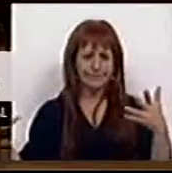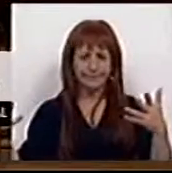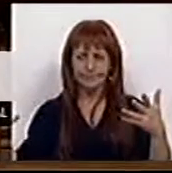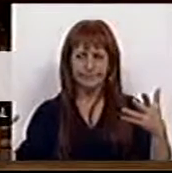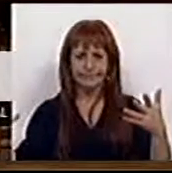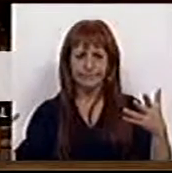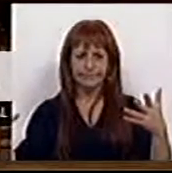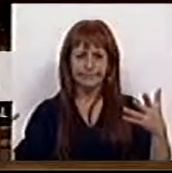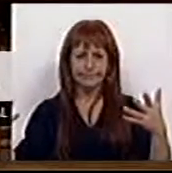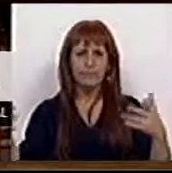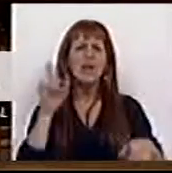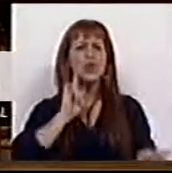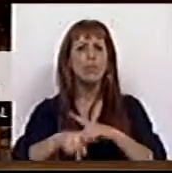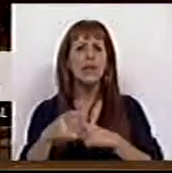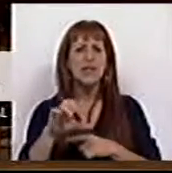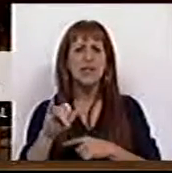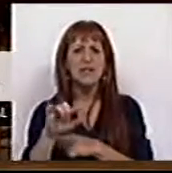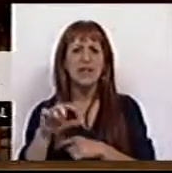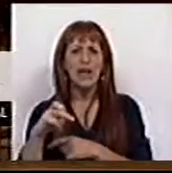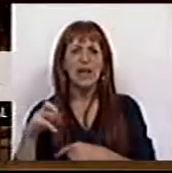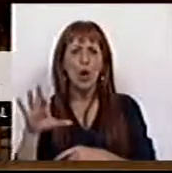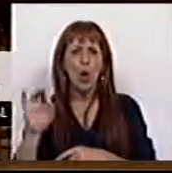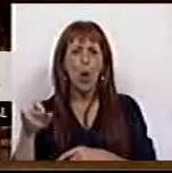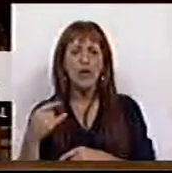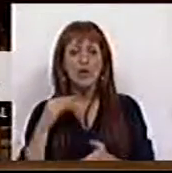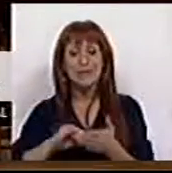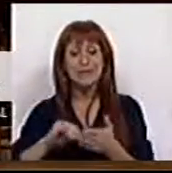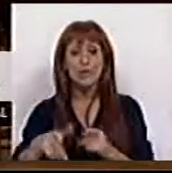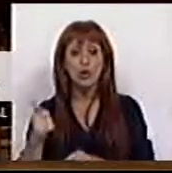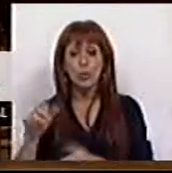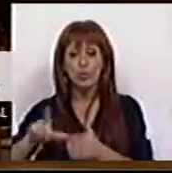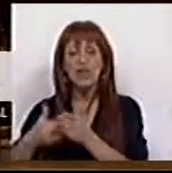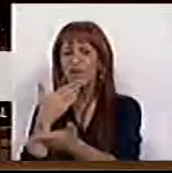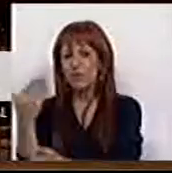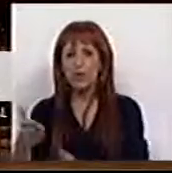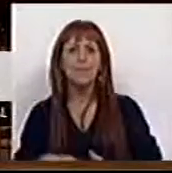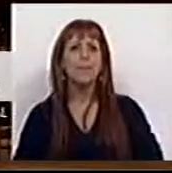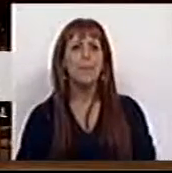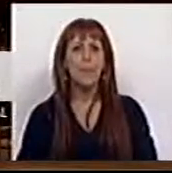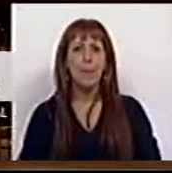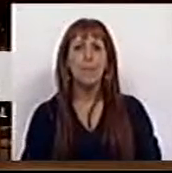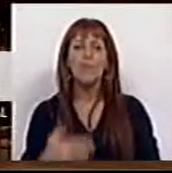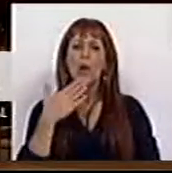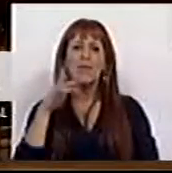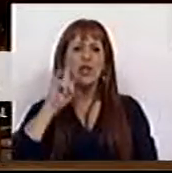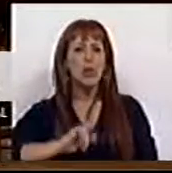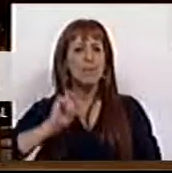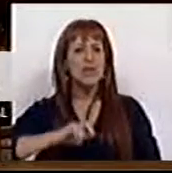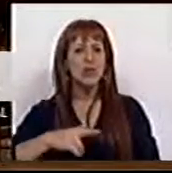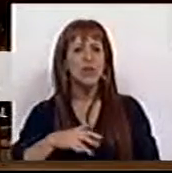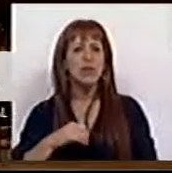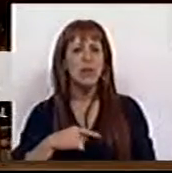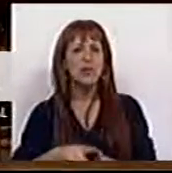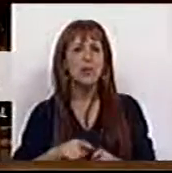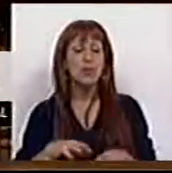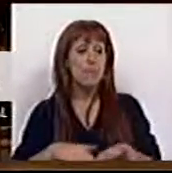aqui fazê-lo. Senhora deputada Cecília Honório, que é uma das autoras dos projetos, faz favor. Muito obrigada, senhora presidente. Pensei